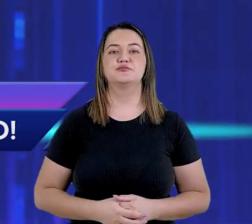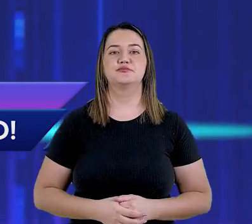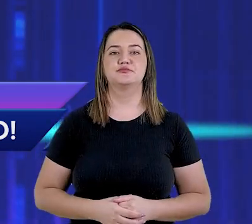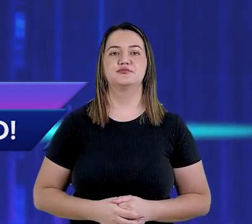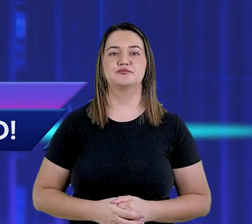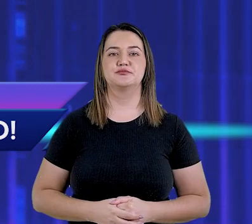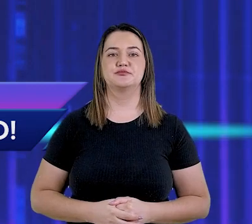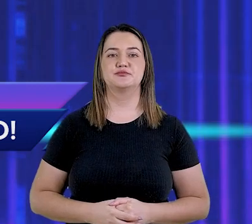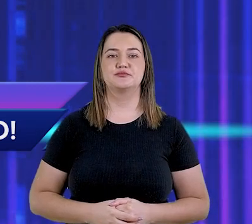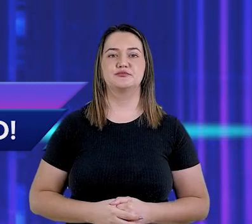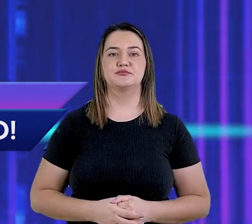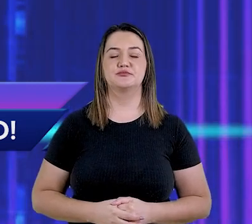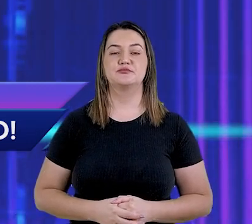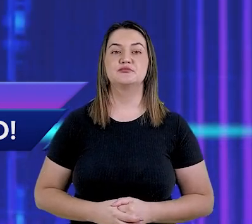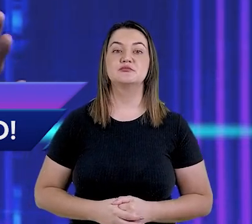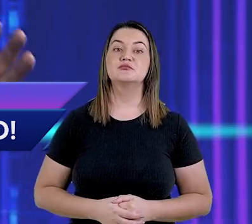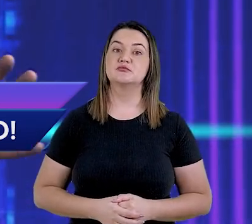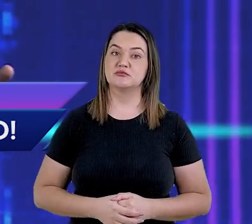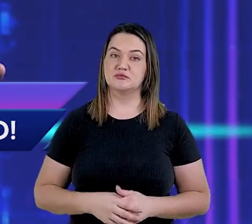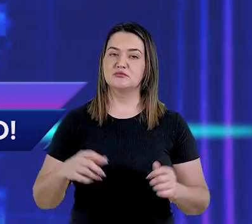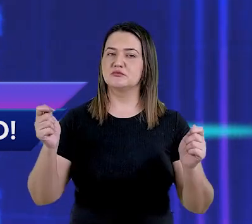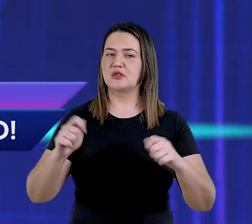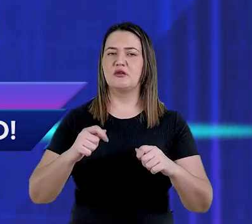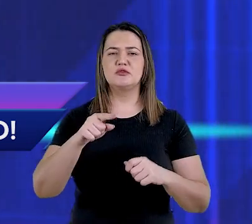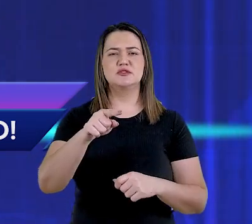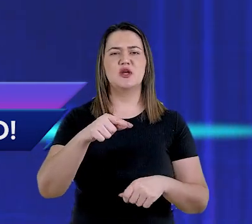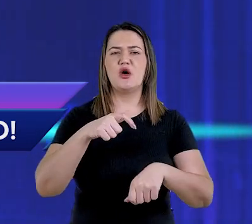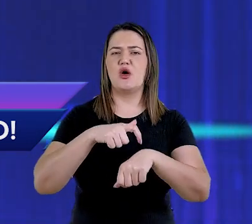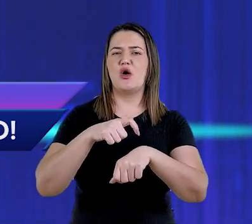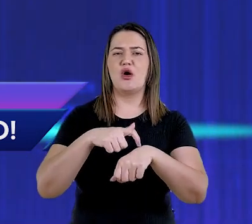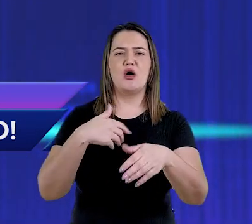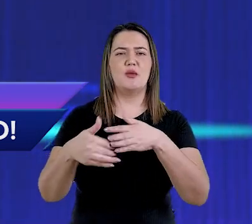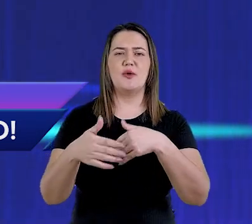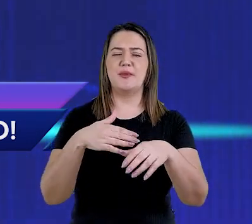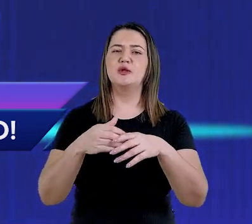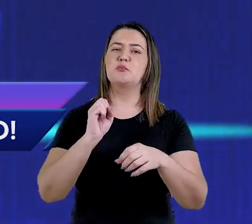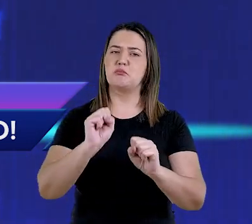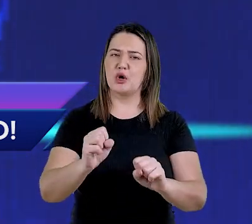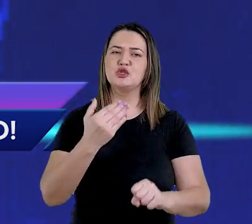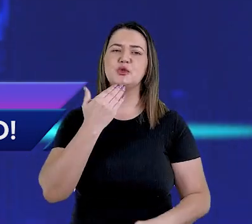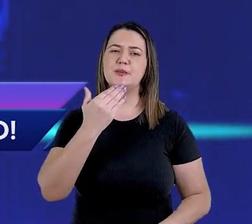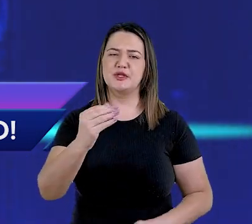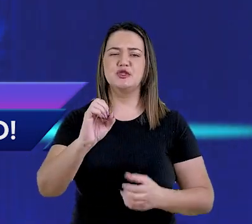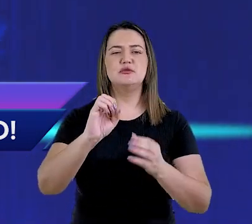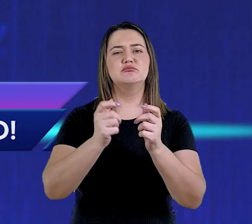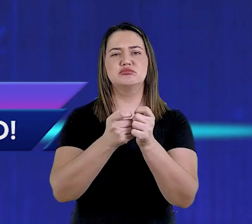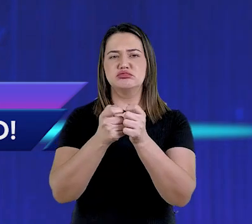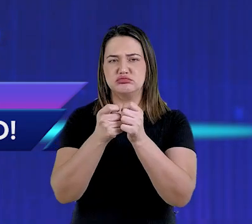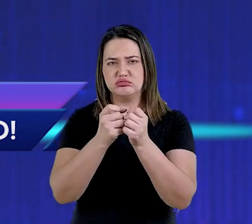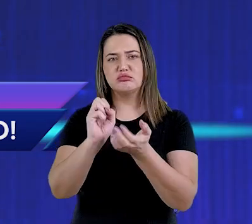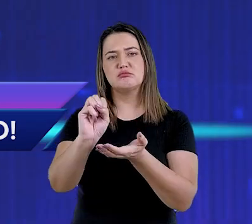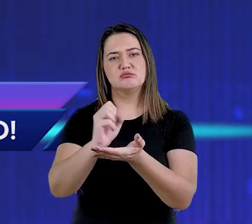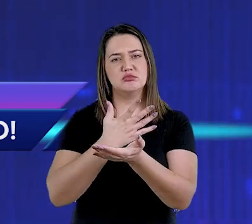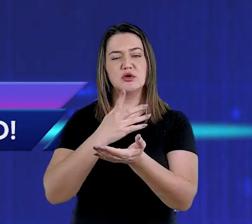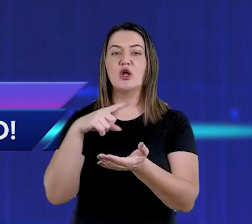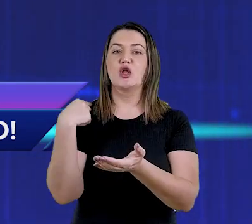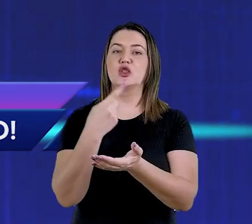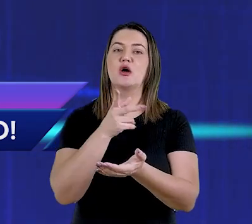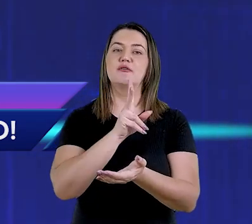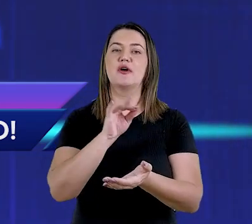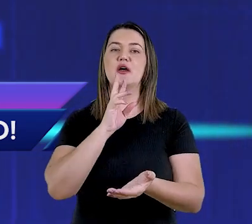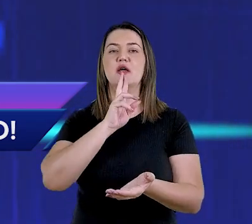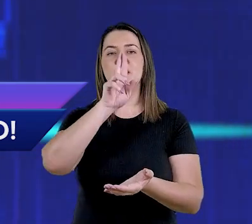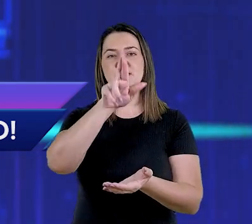98244 0077. Esse serviço funciona 24 horas por dia, 7 dias por semana. É só escrever a sua mensagem, nós vamos te